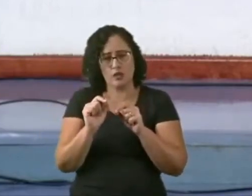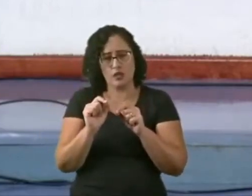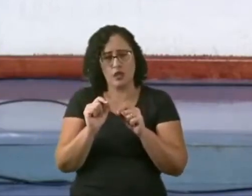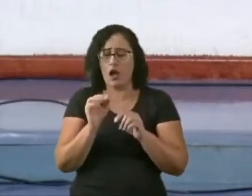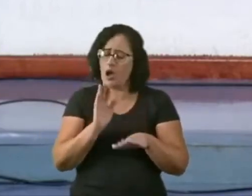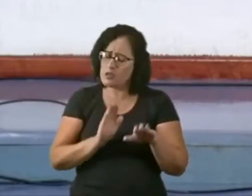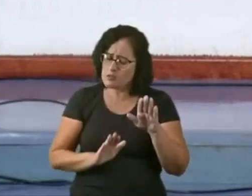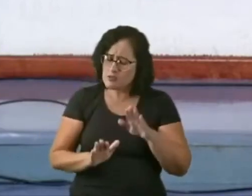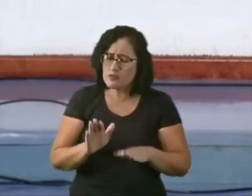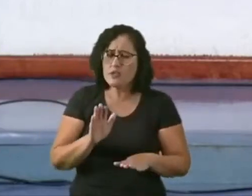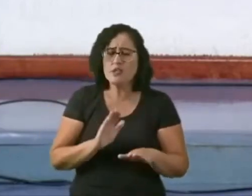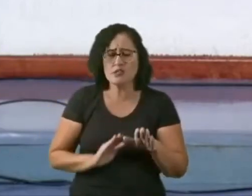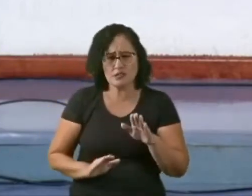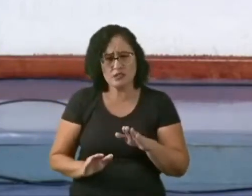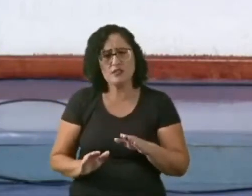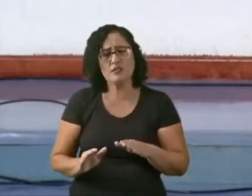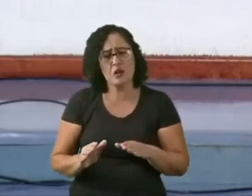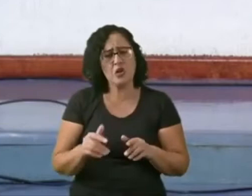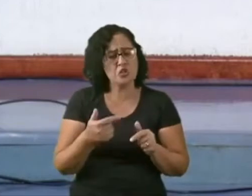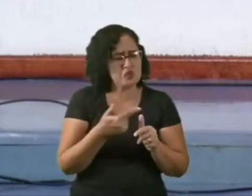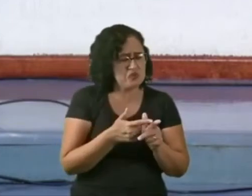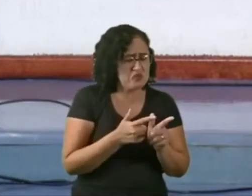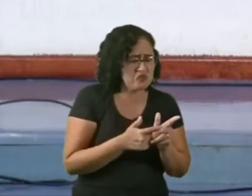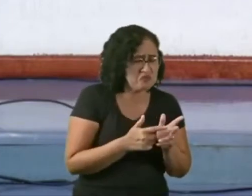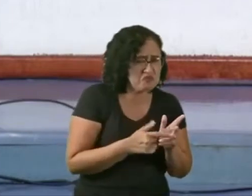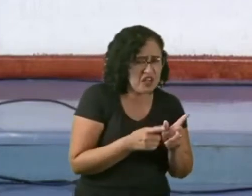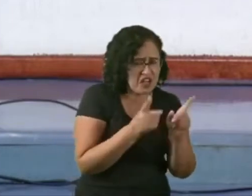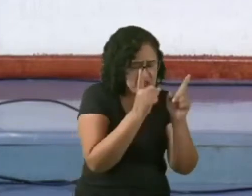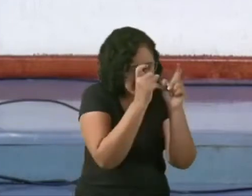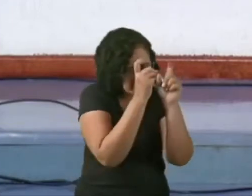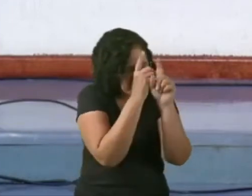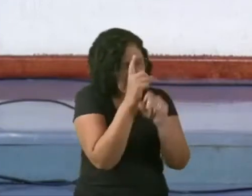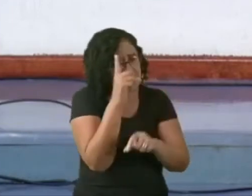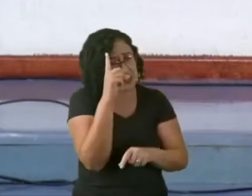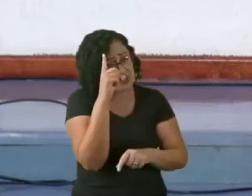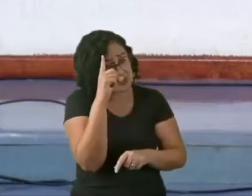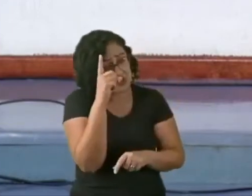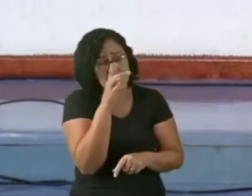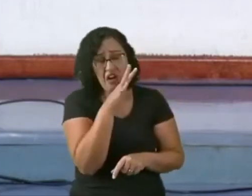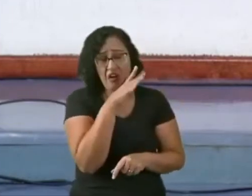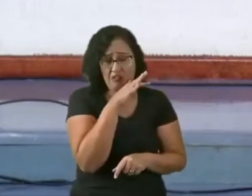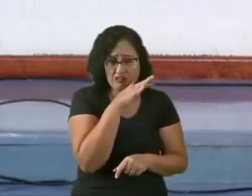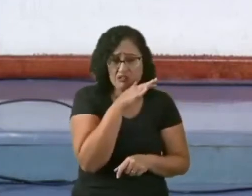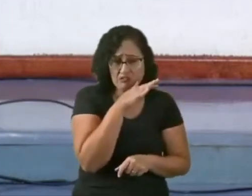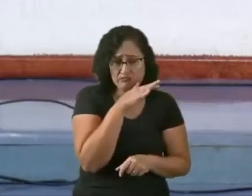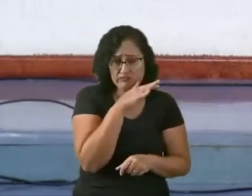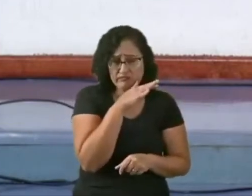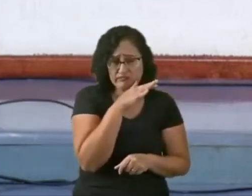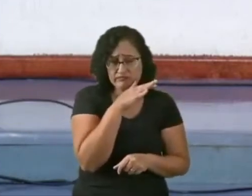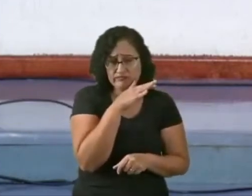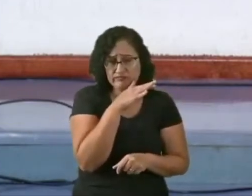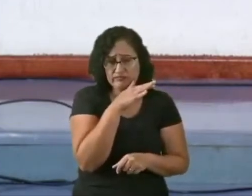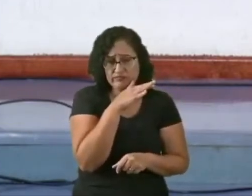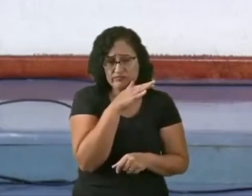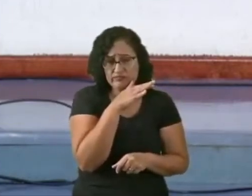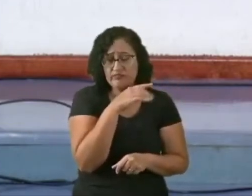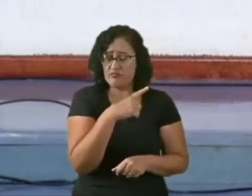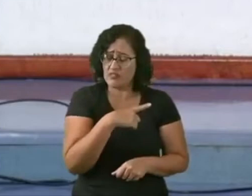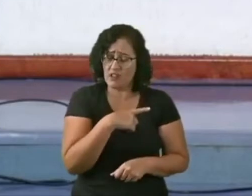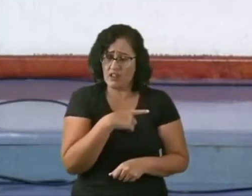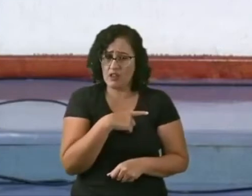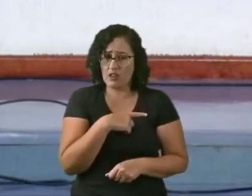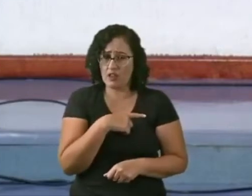teremos essa compreensão que Jesus estará conosco desde o início de tudo. Não